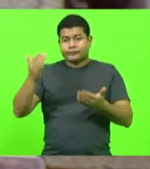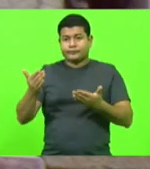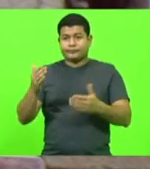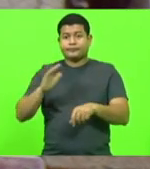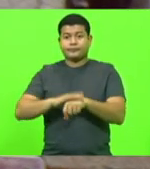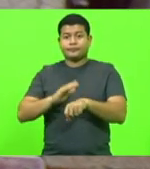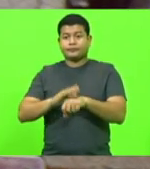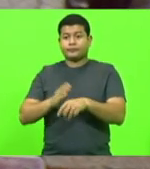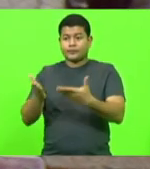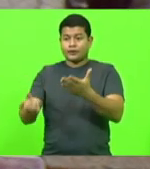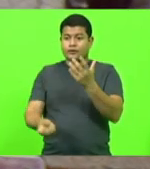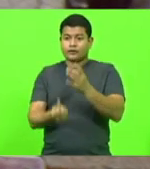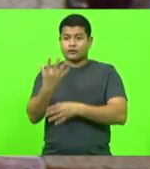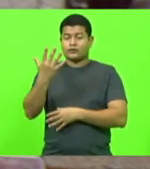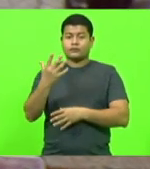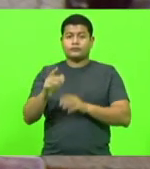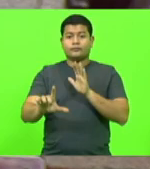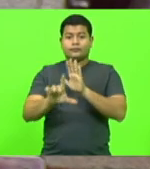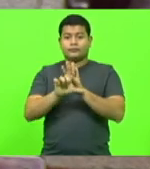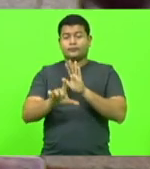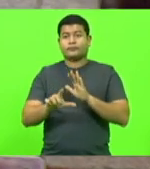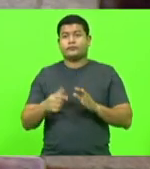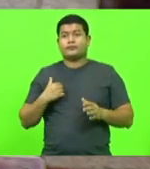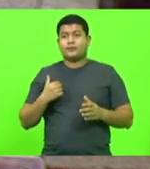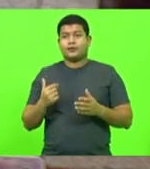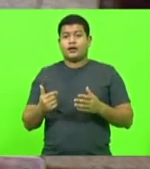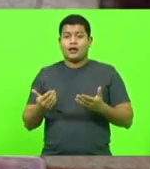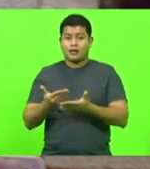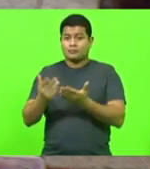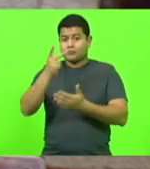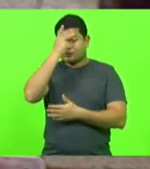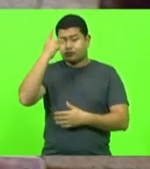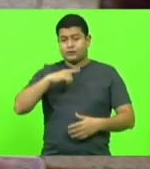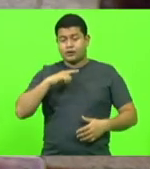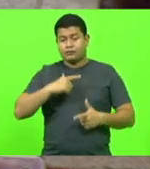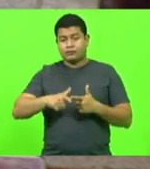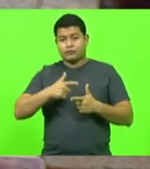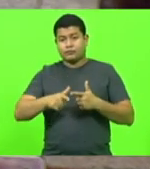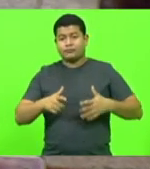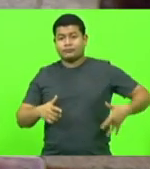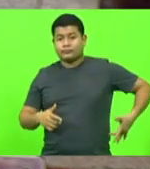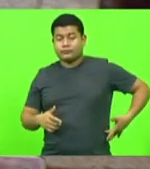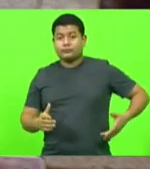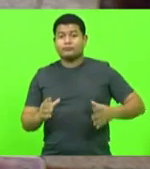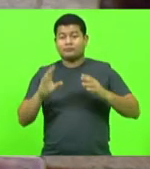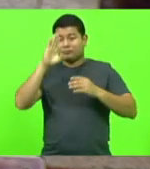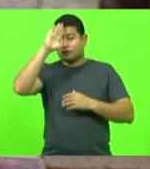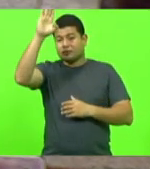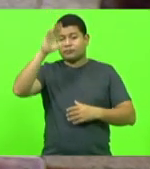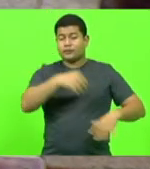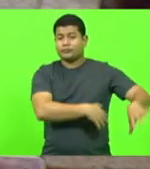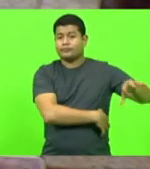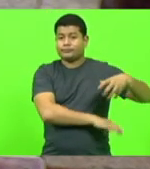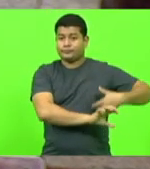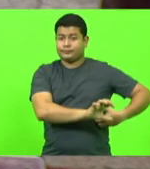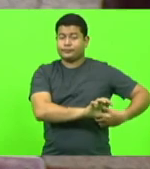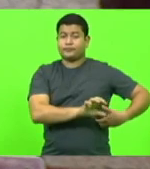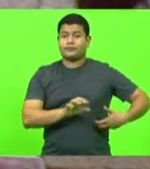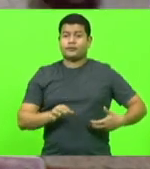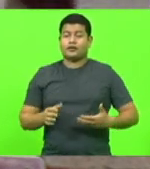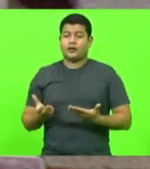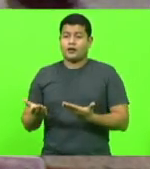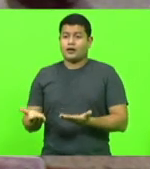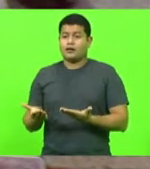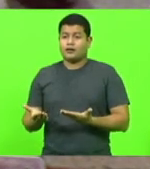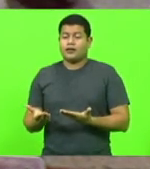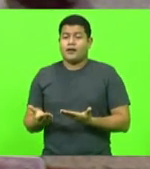ao autor da lei. E, realmente, os renais crônicos, e principalmente as pessoas transplantadas, seguindo o que prevê esse